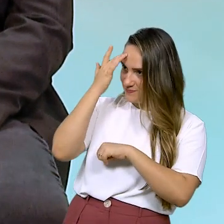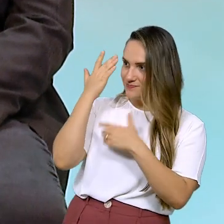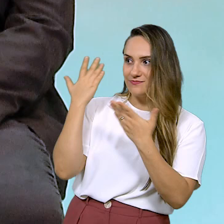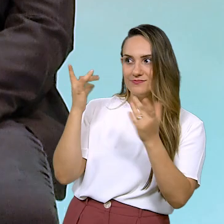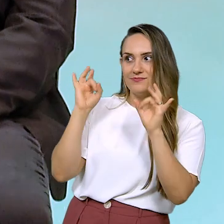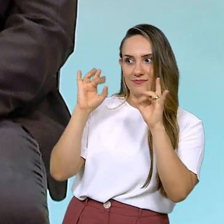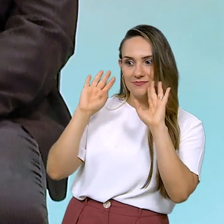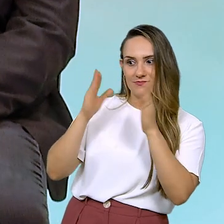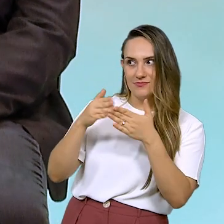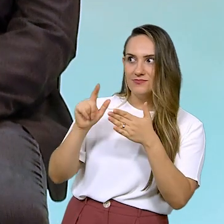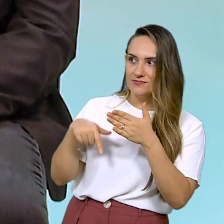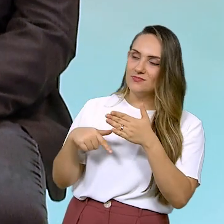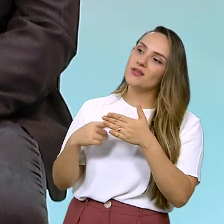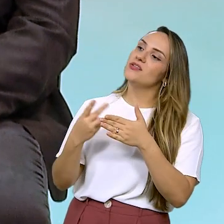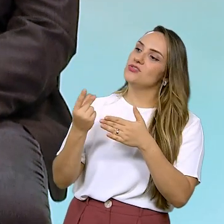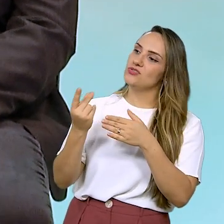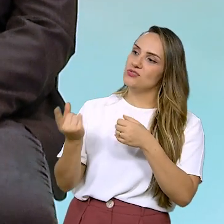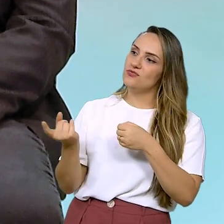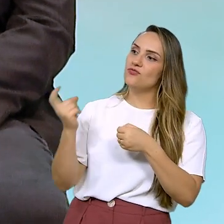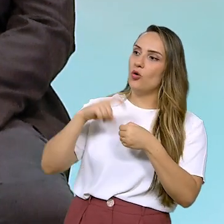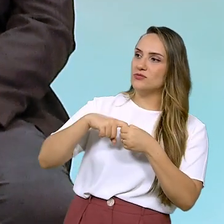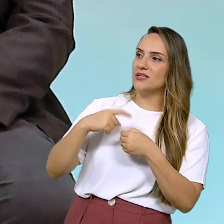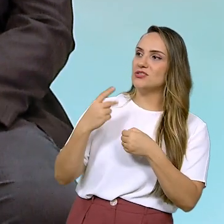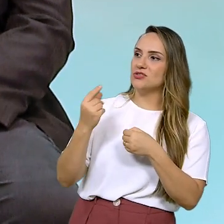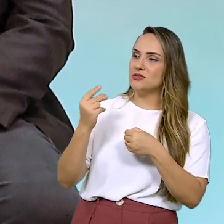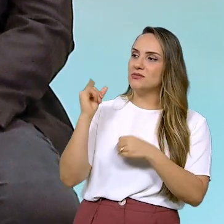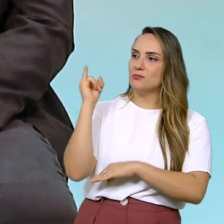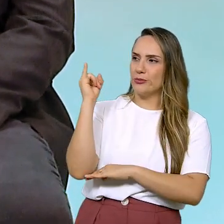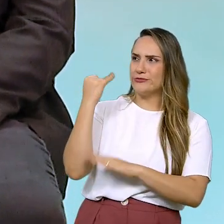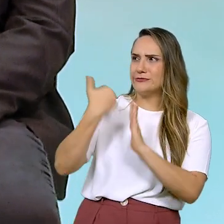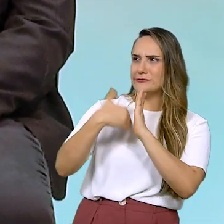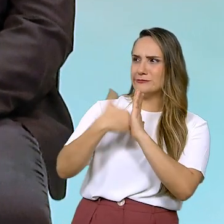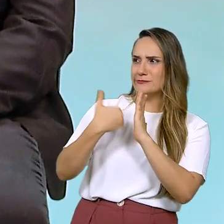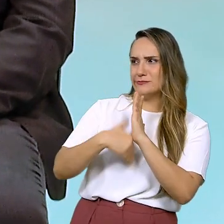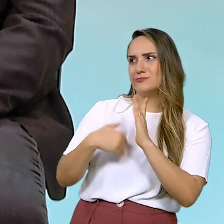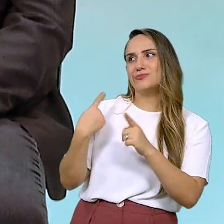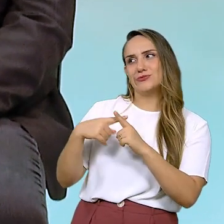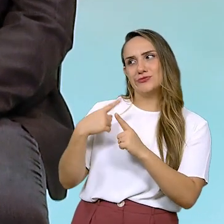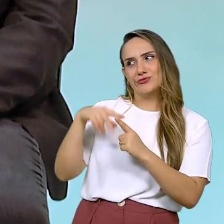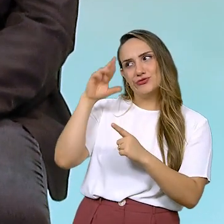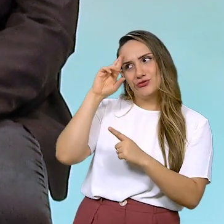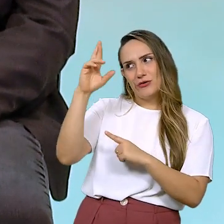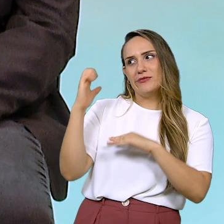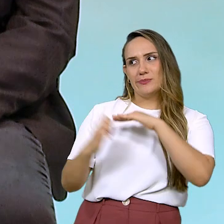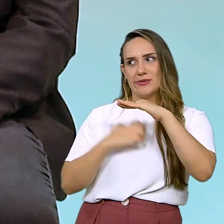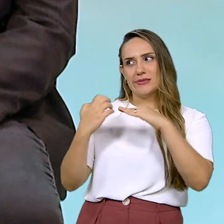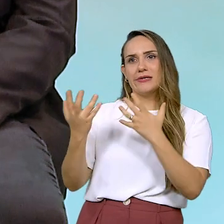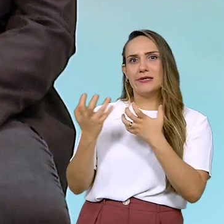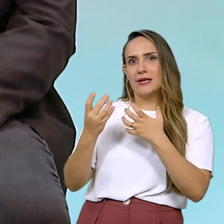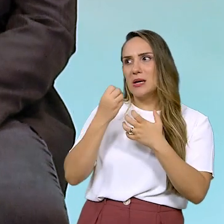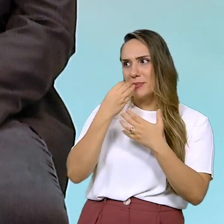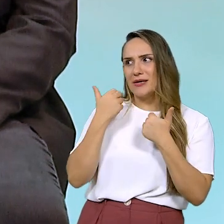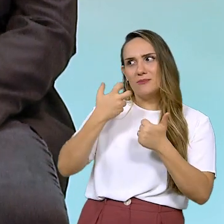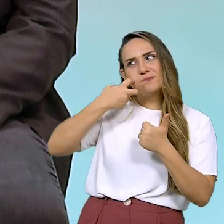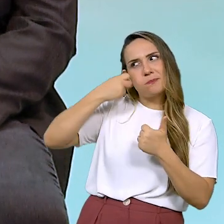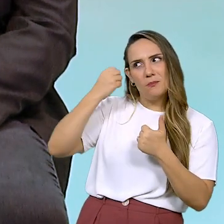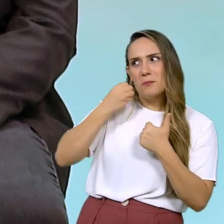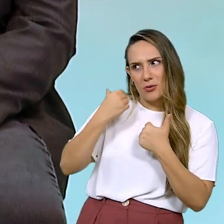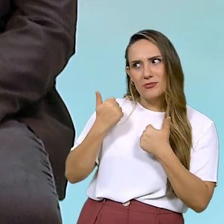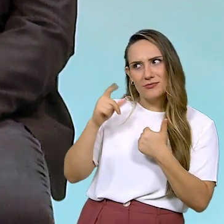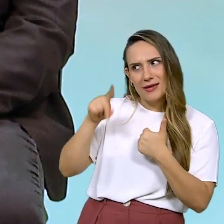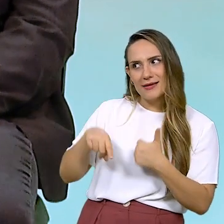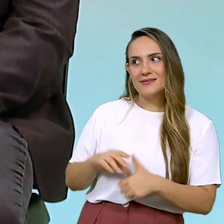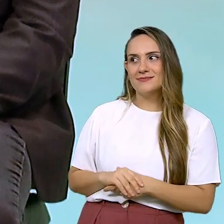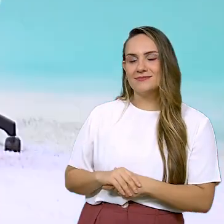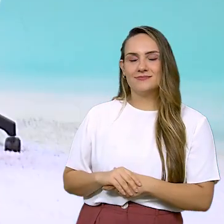as pessoas, né, especialmente sobre a questão da recuperação de créditos tributários. Afinal de contas, todo empresário gosta de ver um caixa